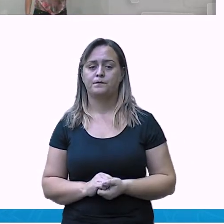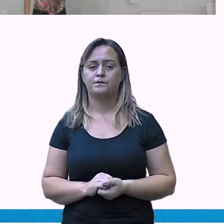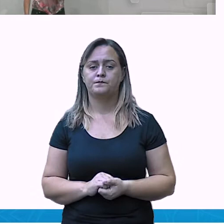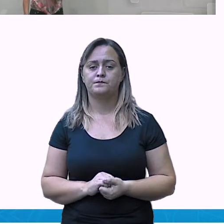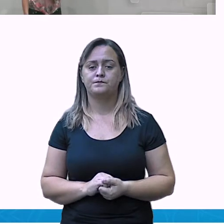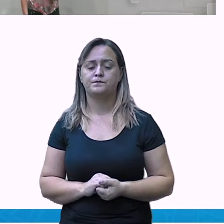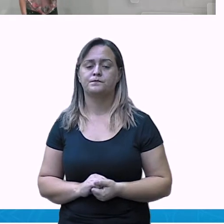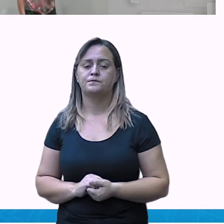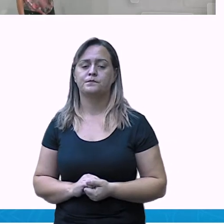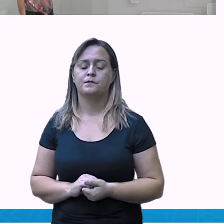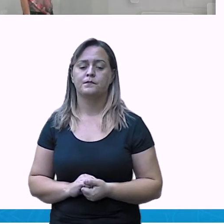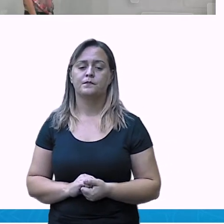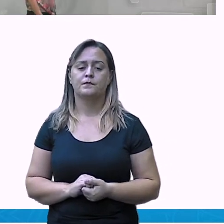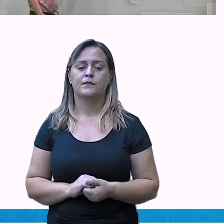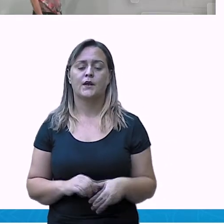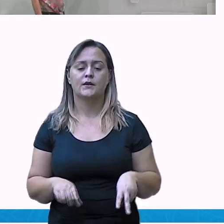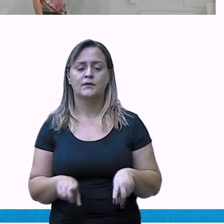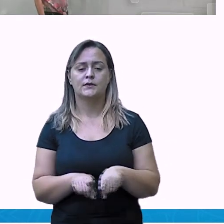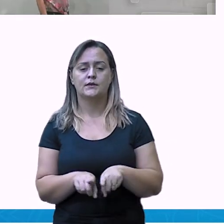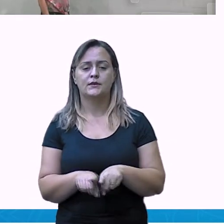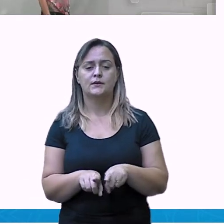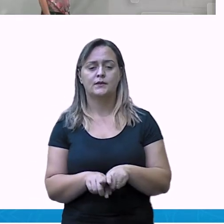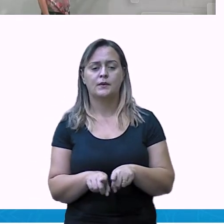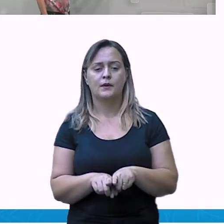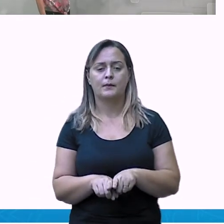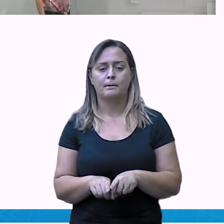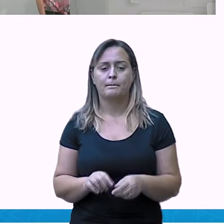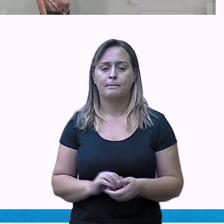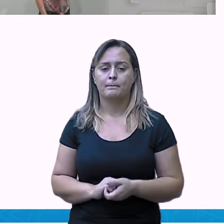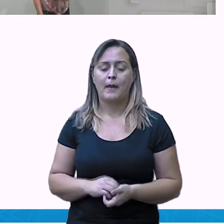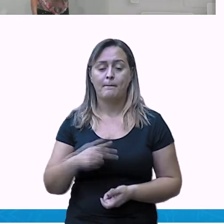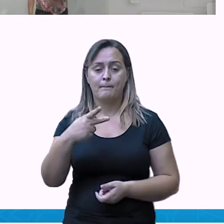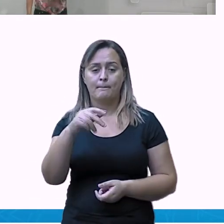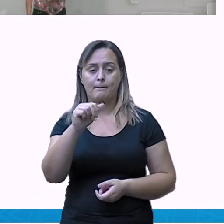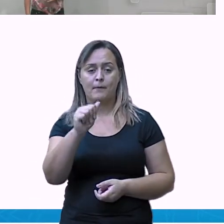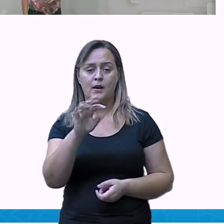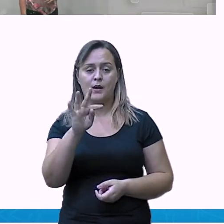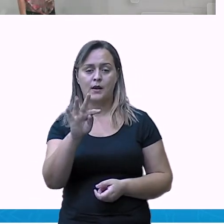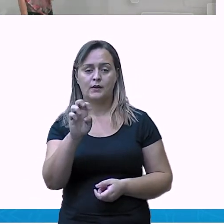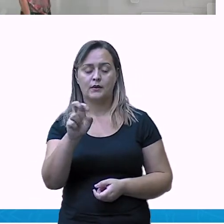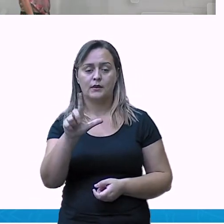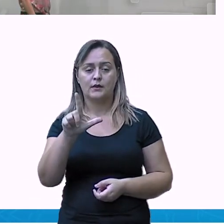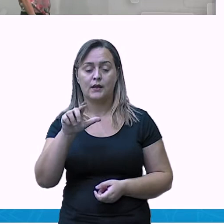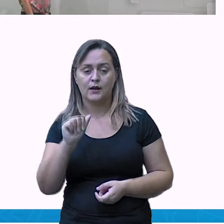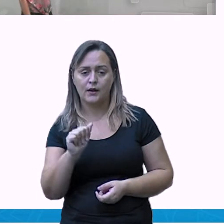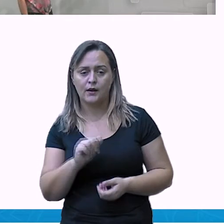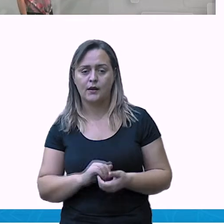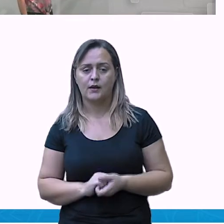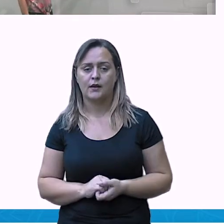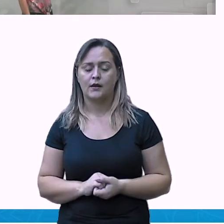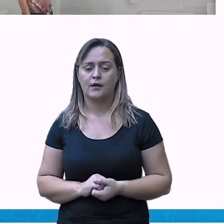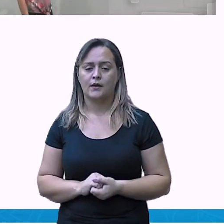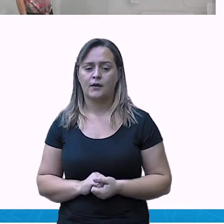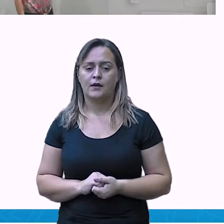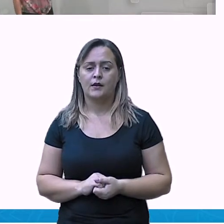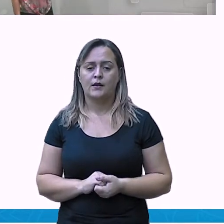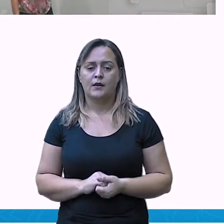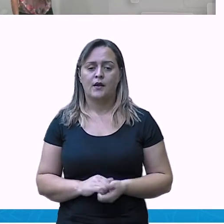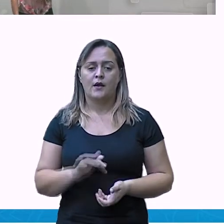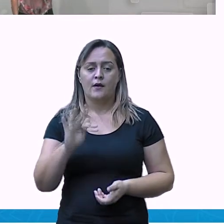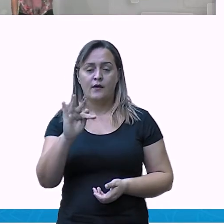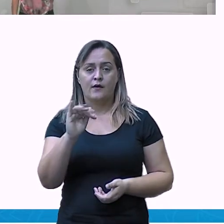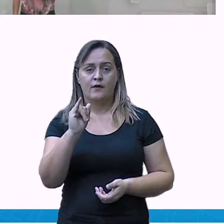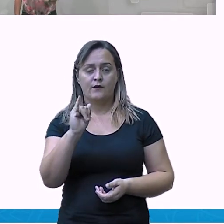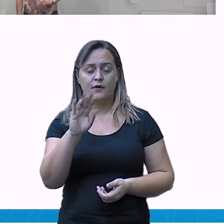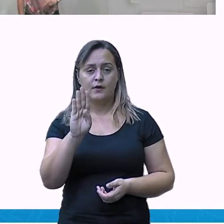na região do joelho a patela e na nossa perna a gente tem a fíbula